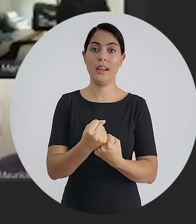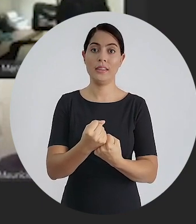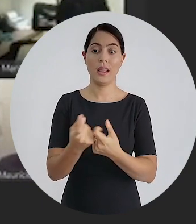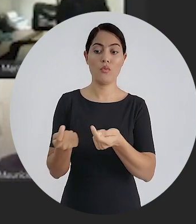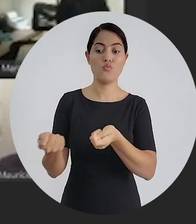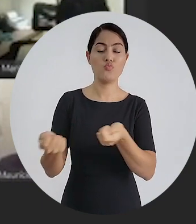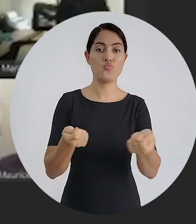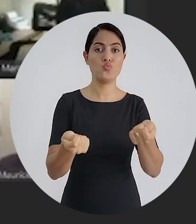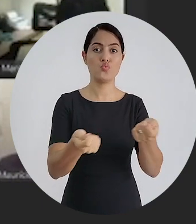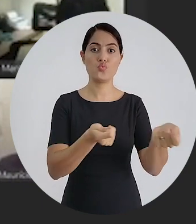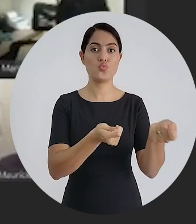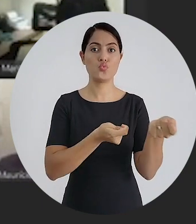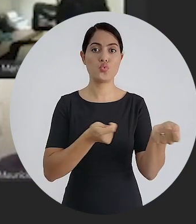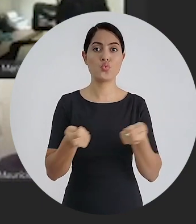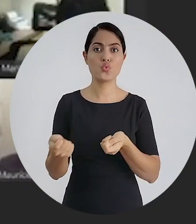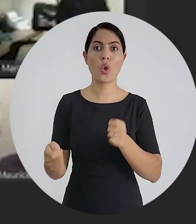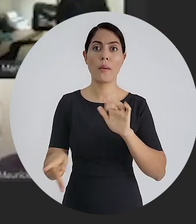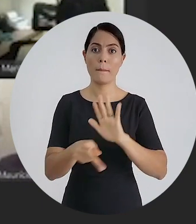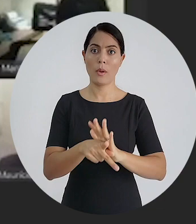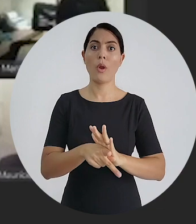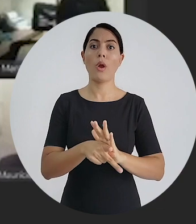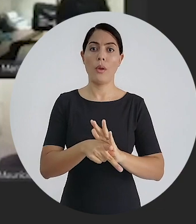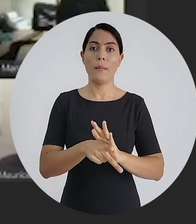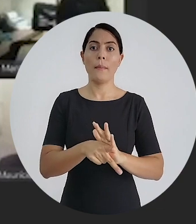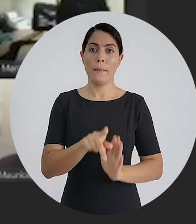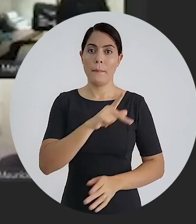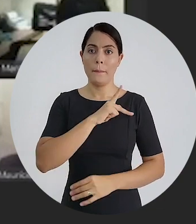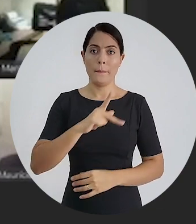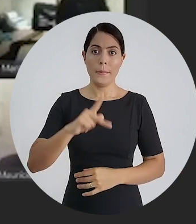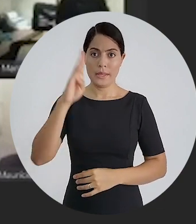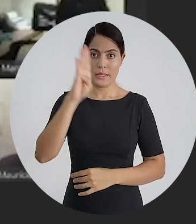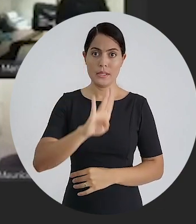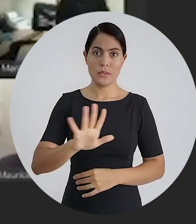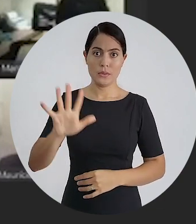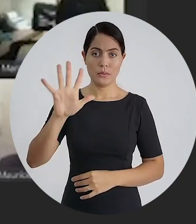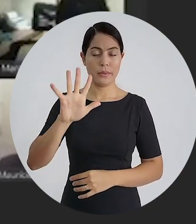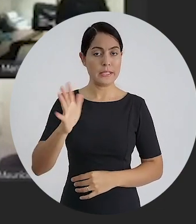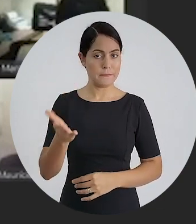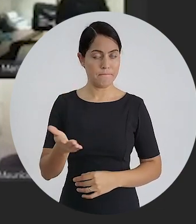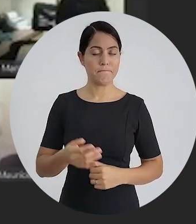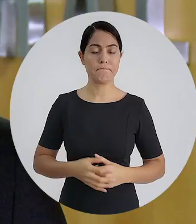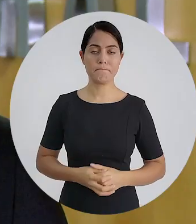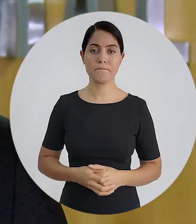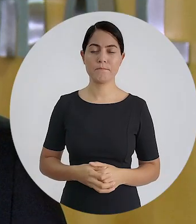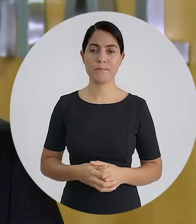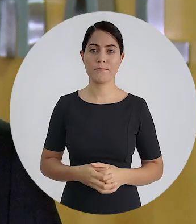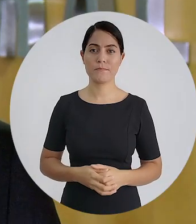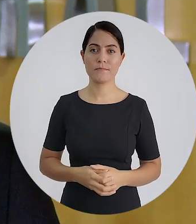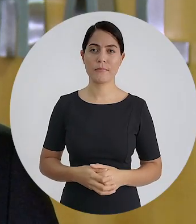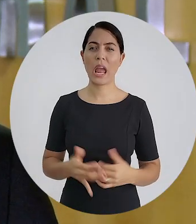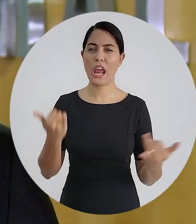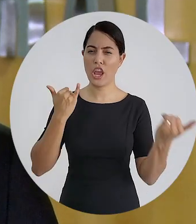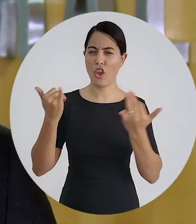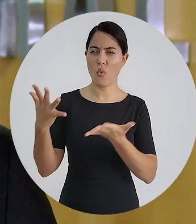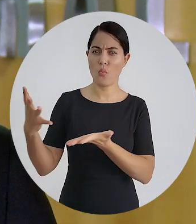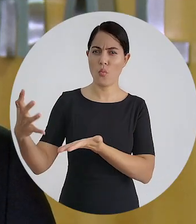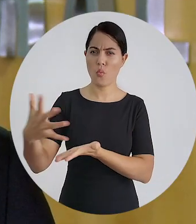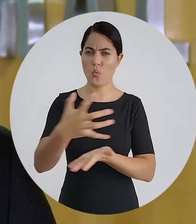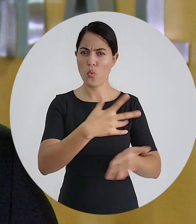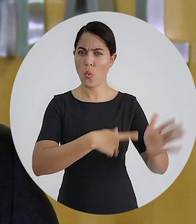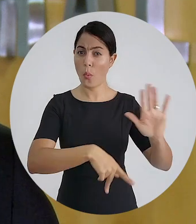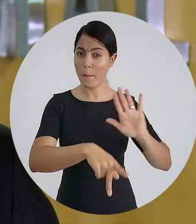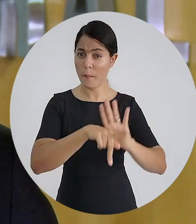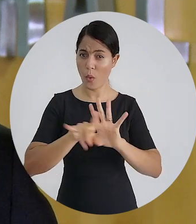ação de controle concentrado proposta pela Presidência da República, fecha aspas. Mais informações sobre o